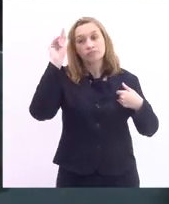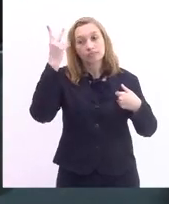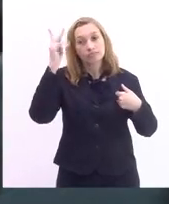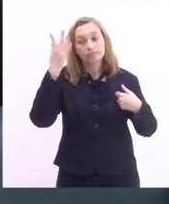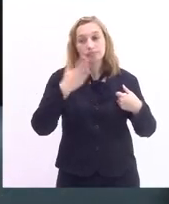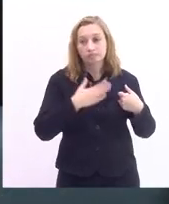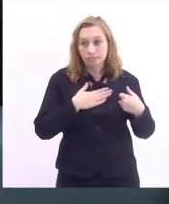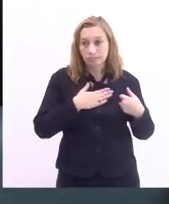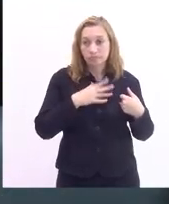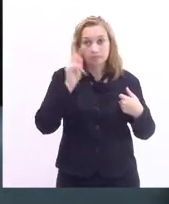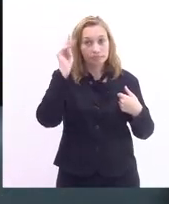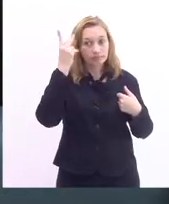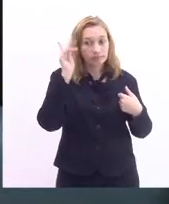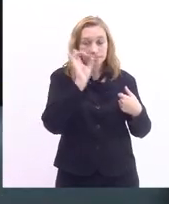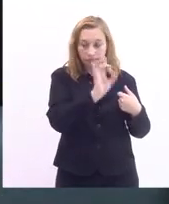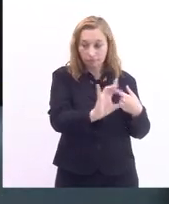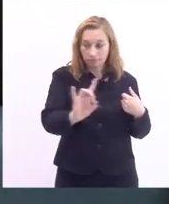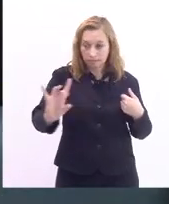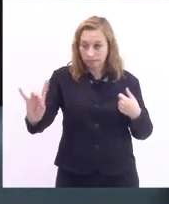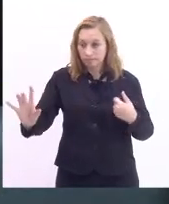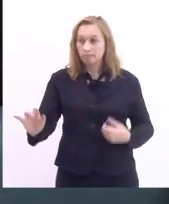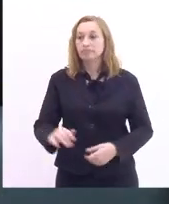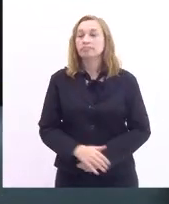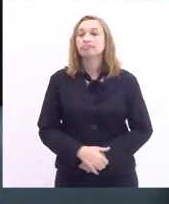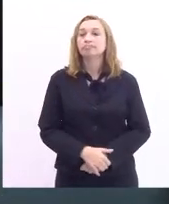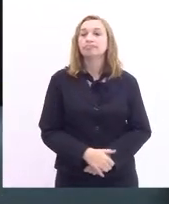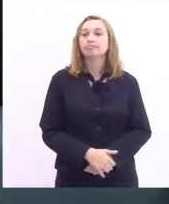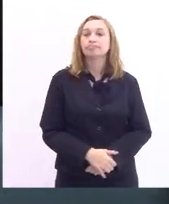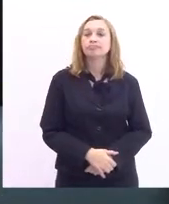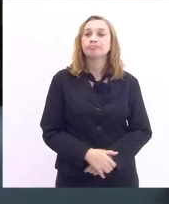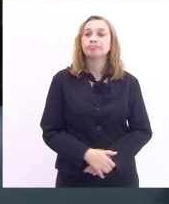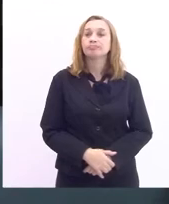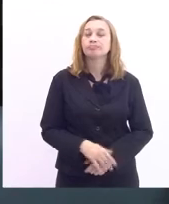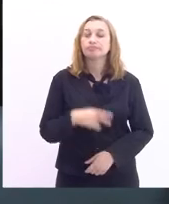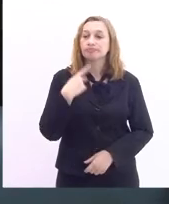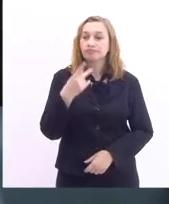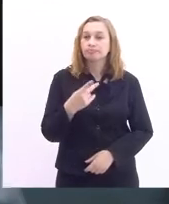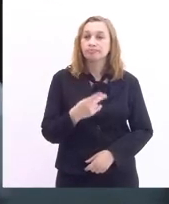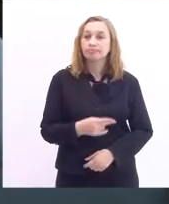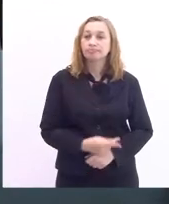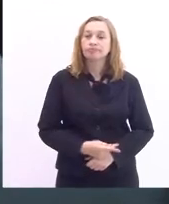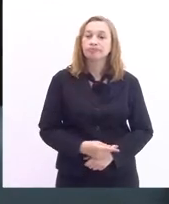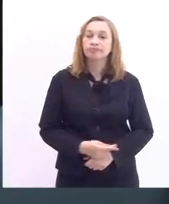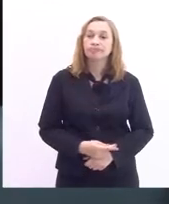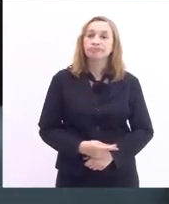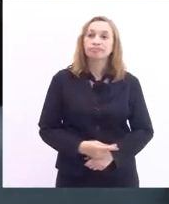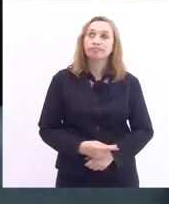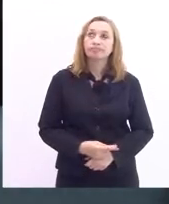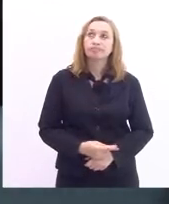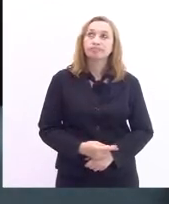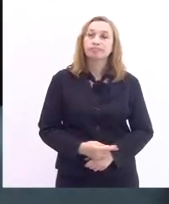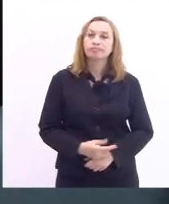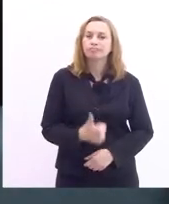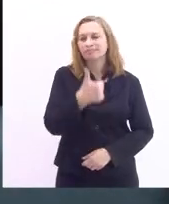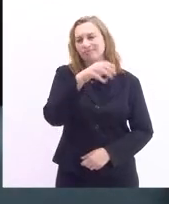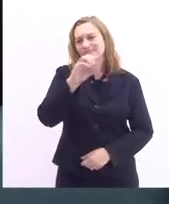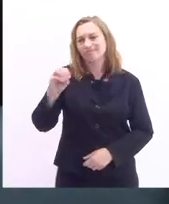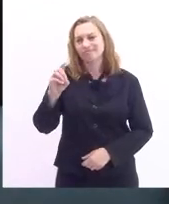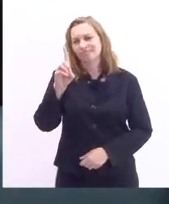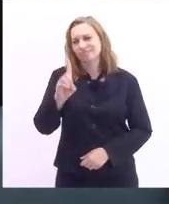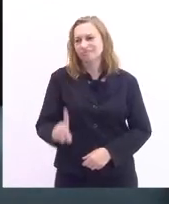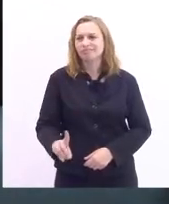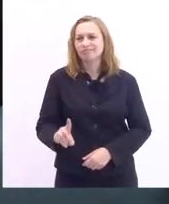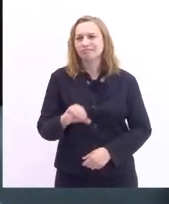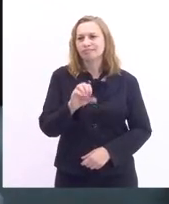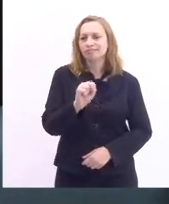minha história e da história de todos vocês eu gostaria de citar os mais de 100 diretores